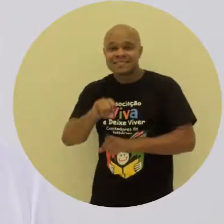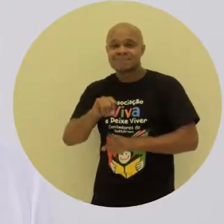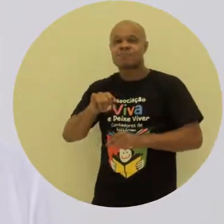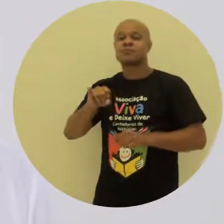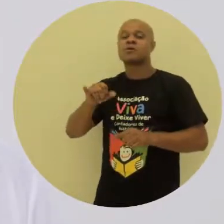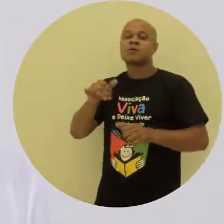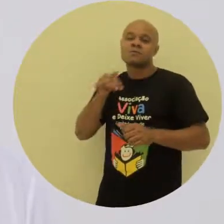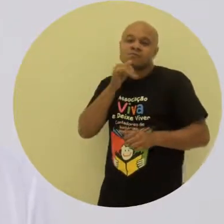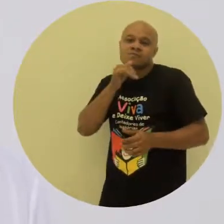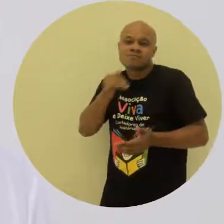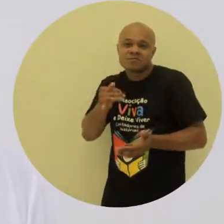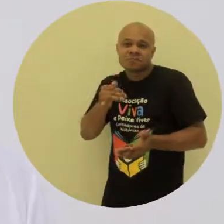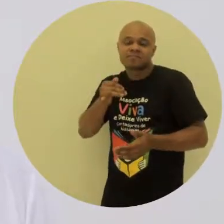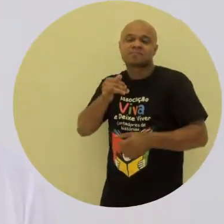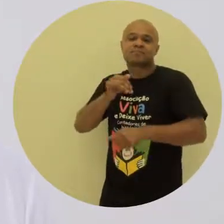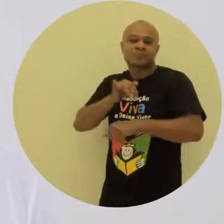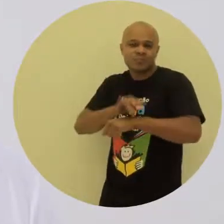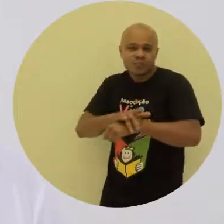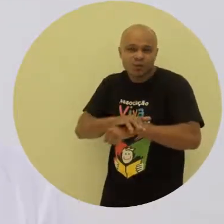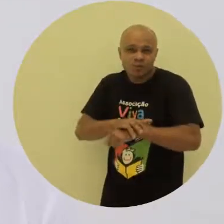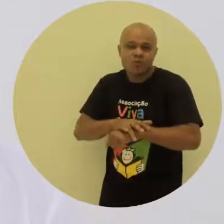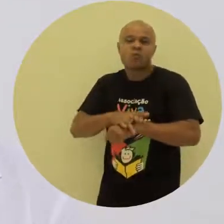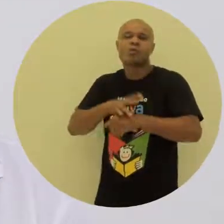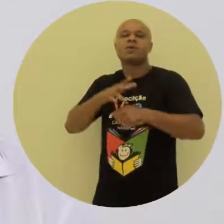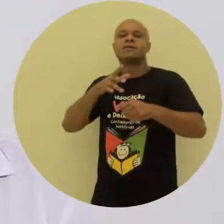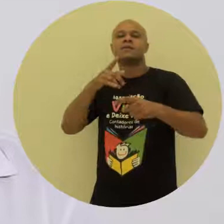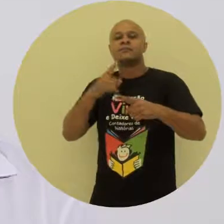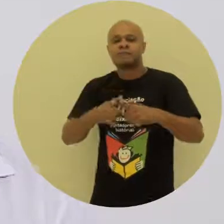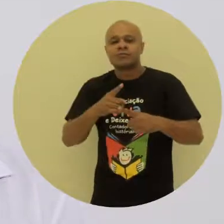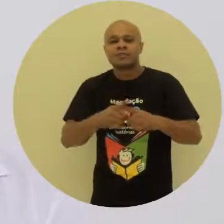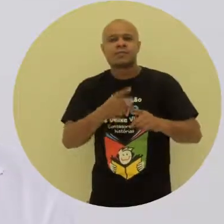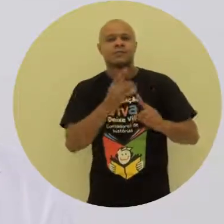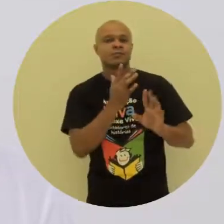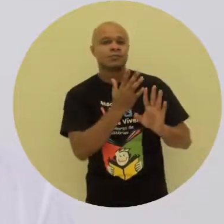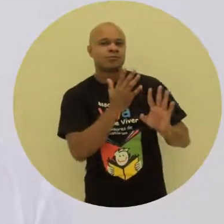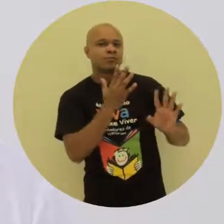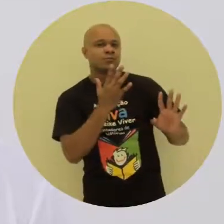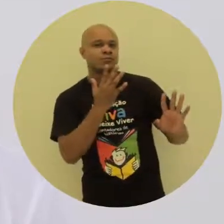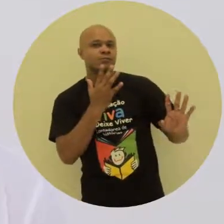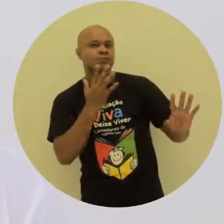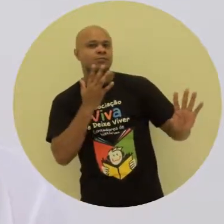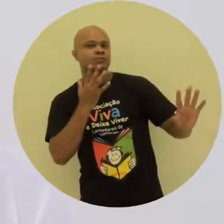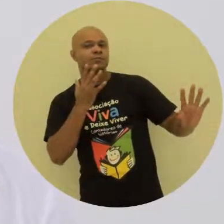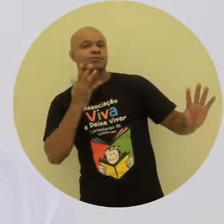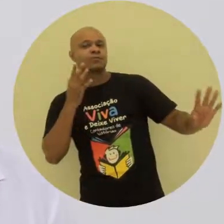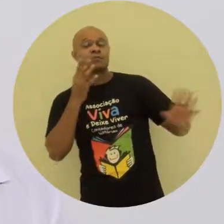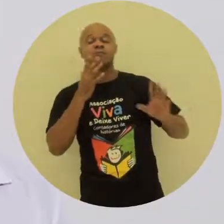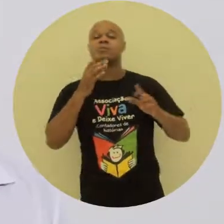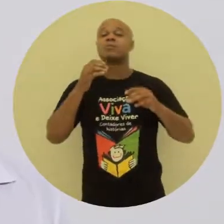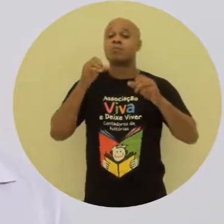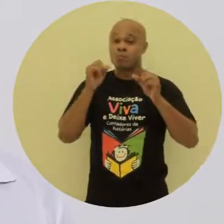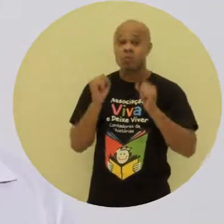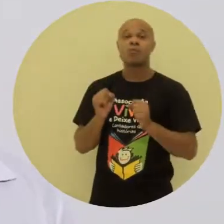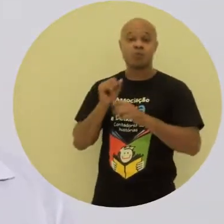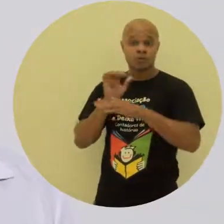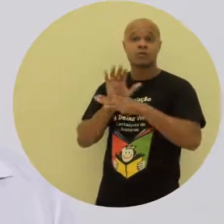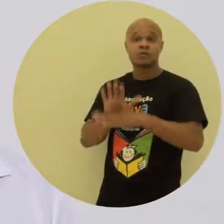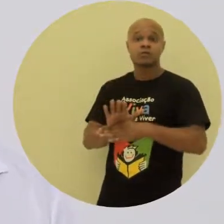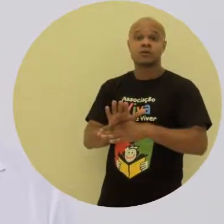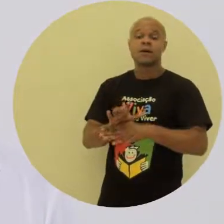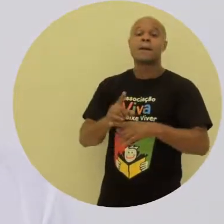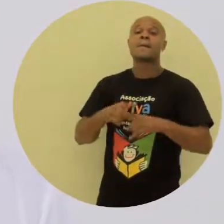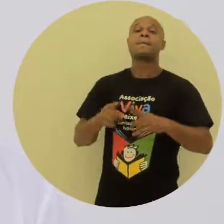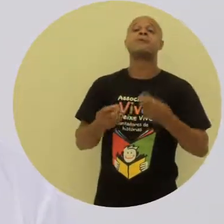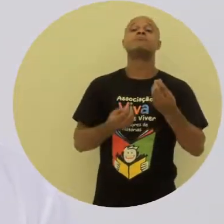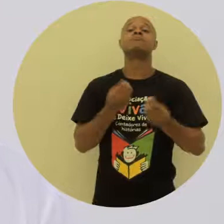está doente, com certeza a fila da saúde é que vai ser a mais impactada nesse processo. E o